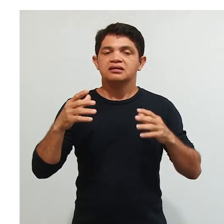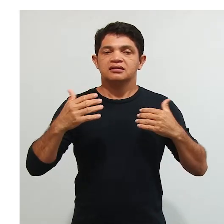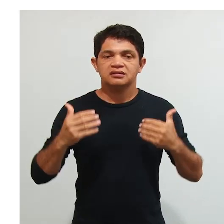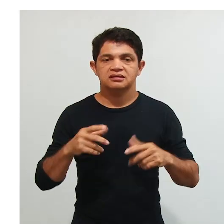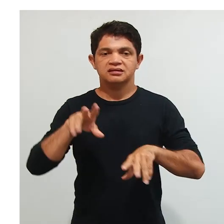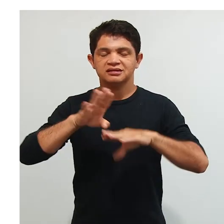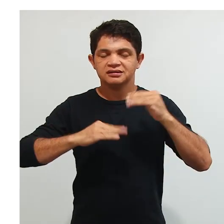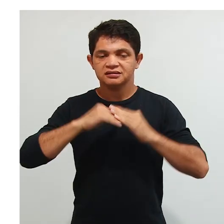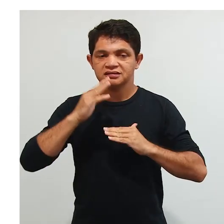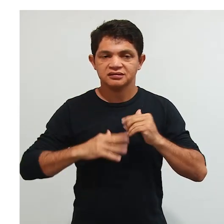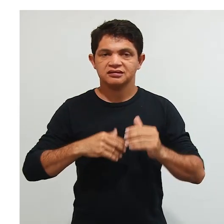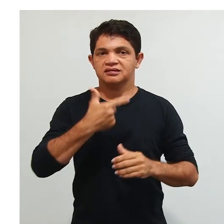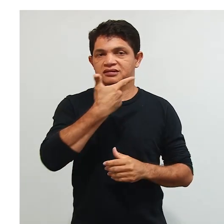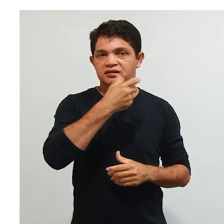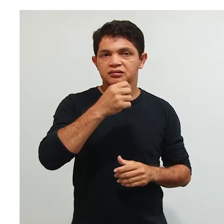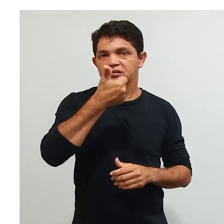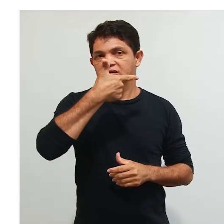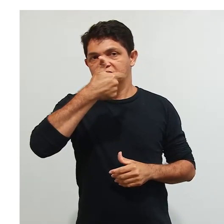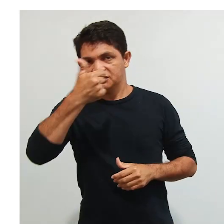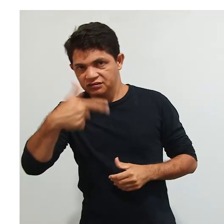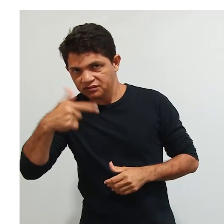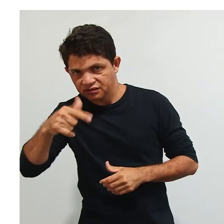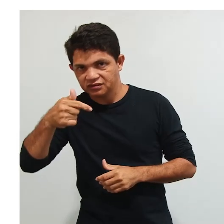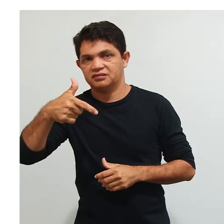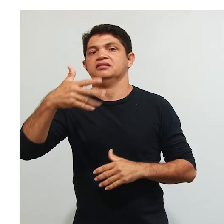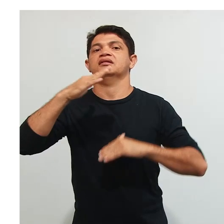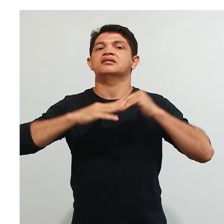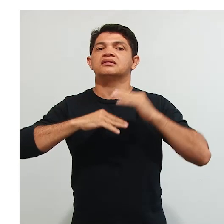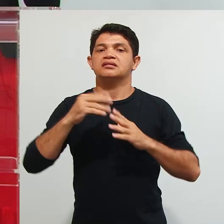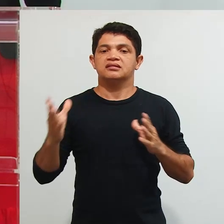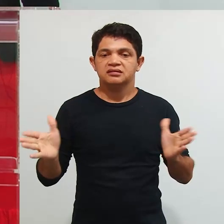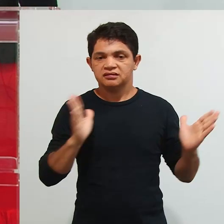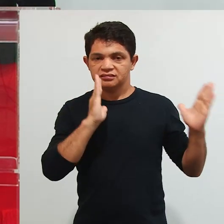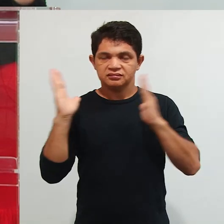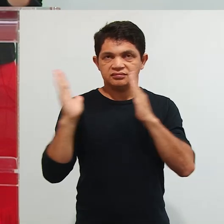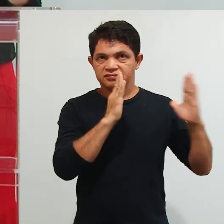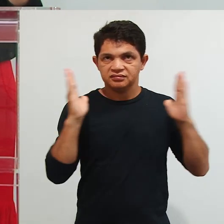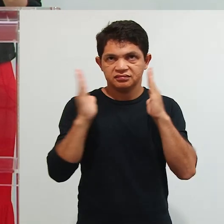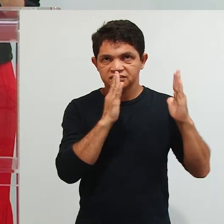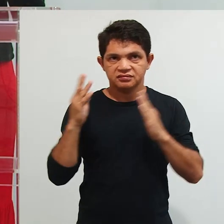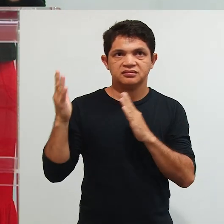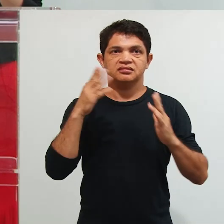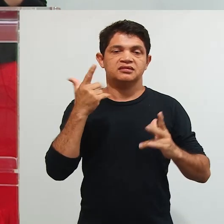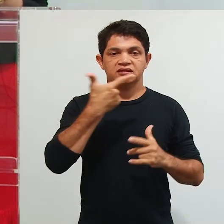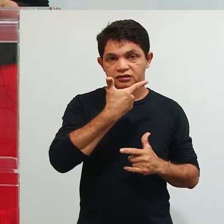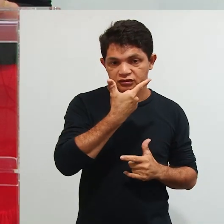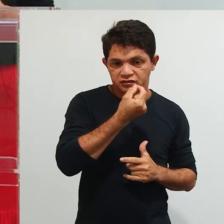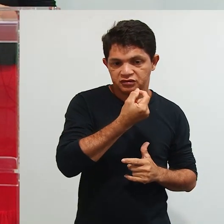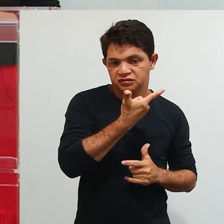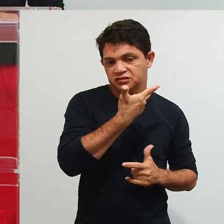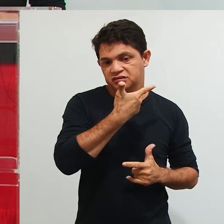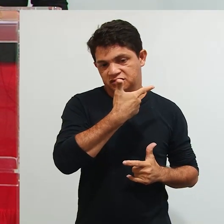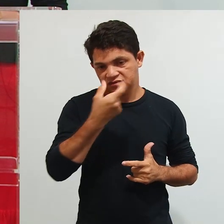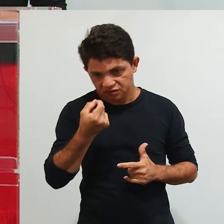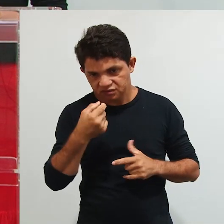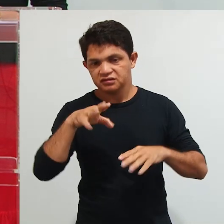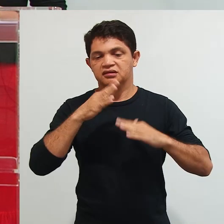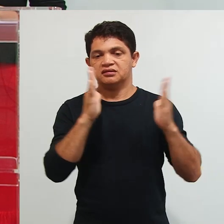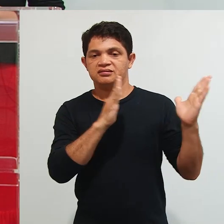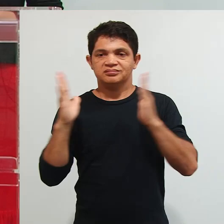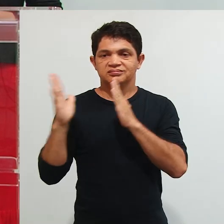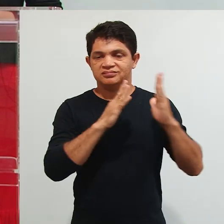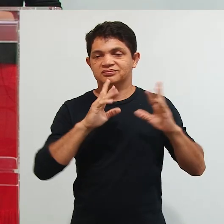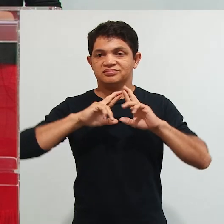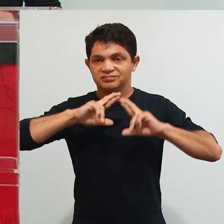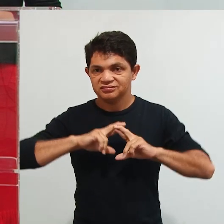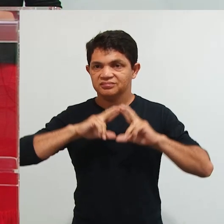estatística, apesar que é de 2017, mas dá para nós termos uma noção, imagine 2020, como que deve